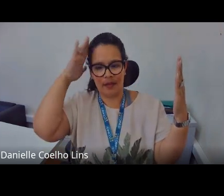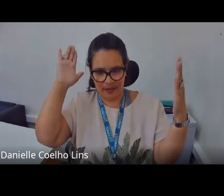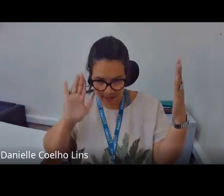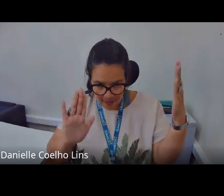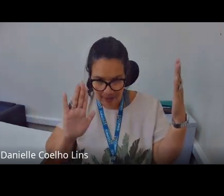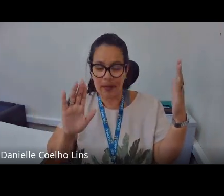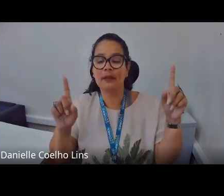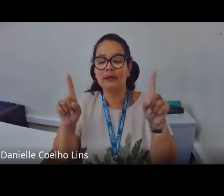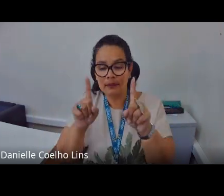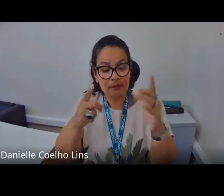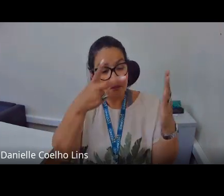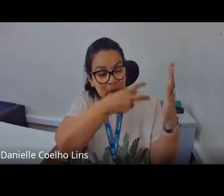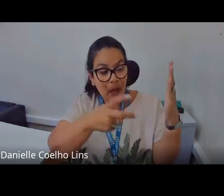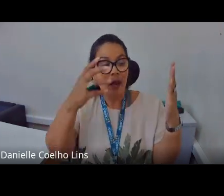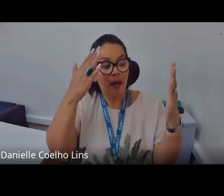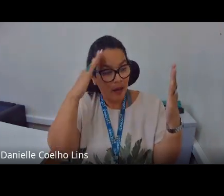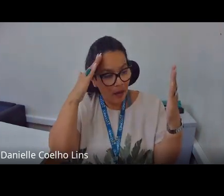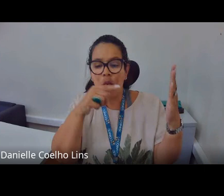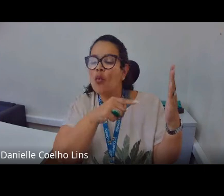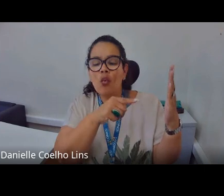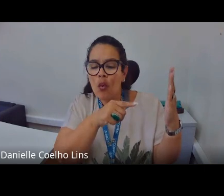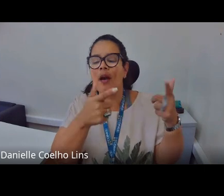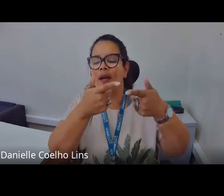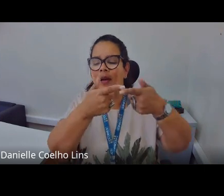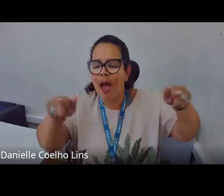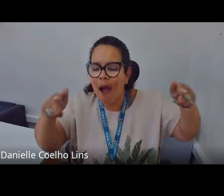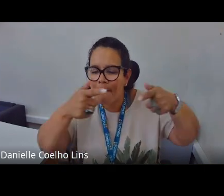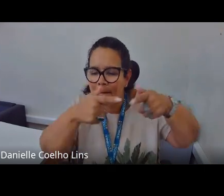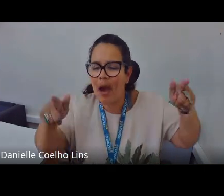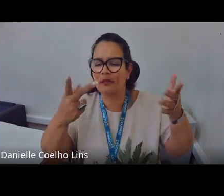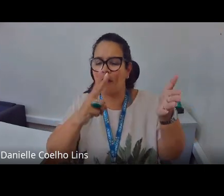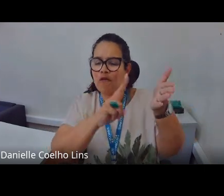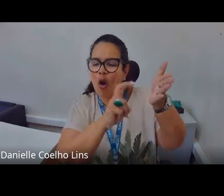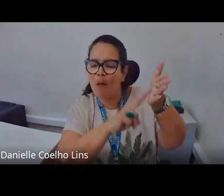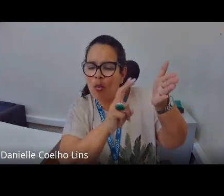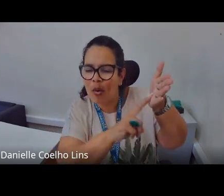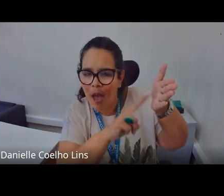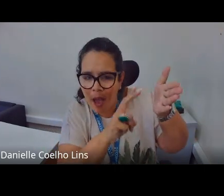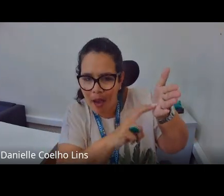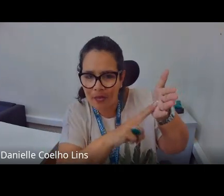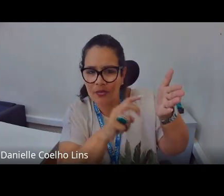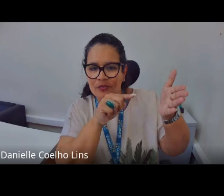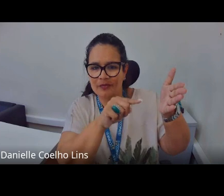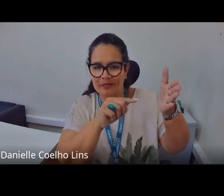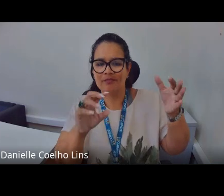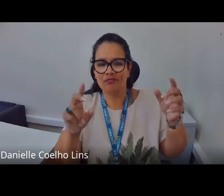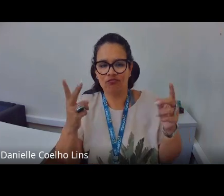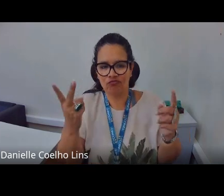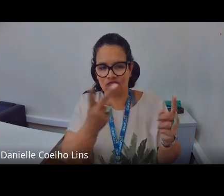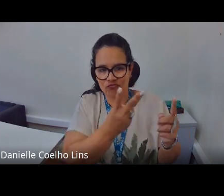vai perceber o seu entendimento, vai perceber em relação ao seu vocabulário, a